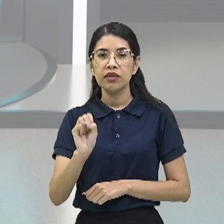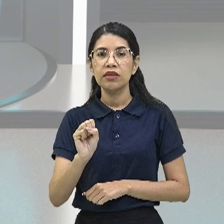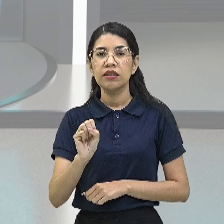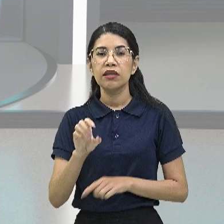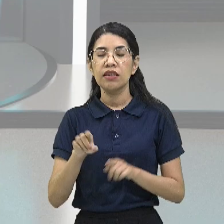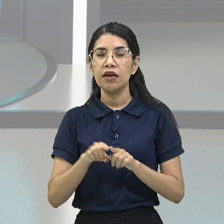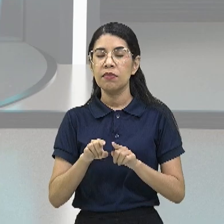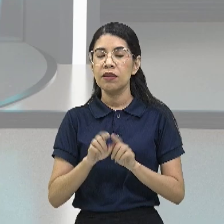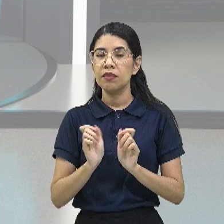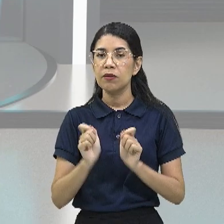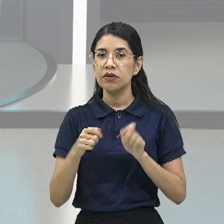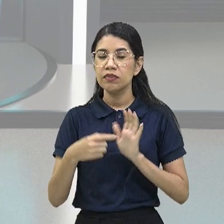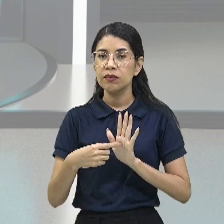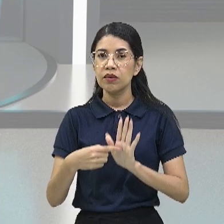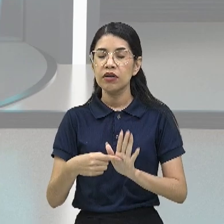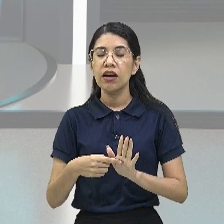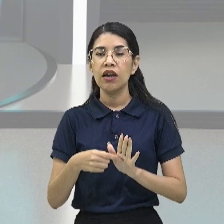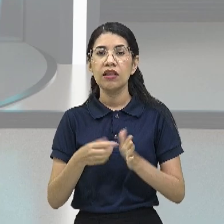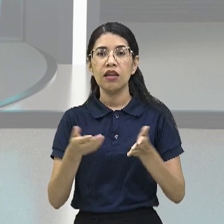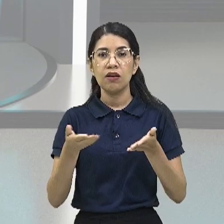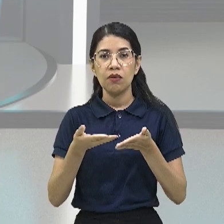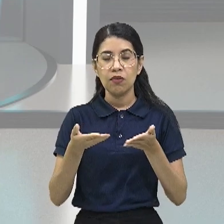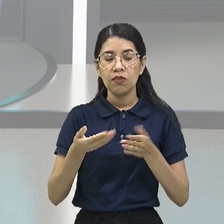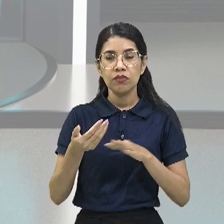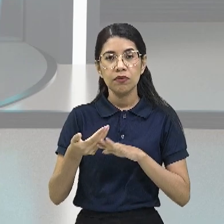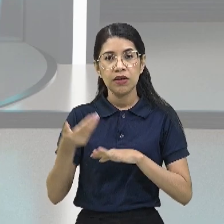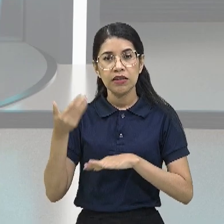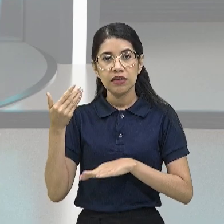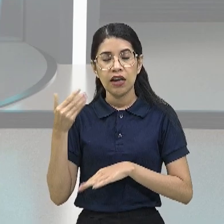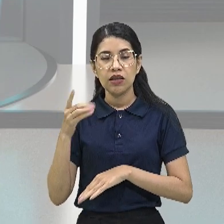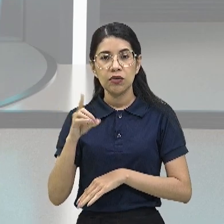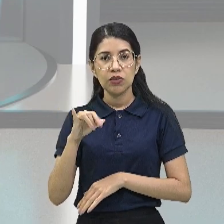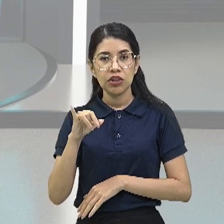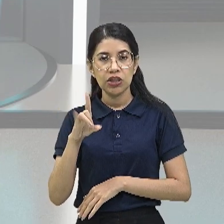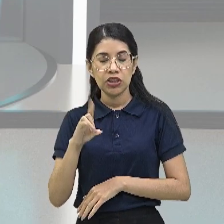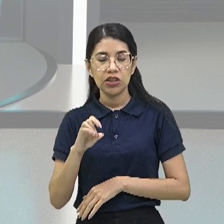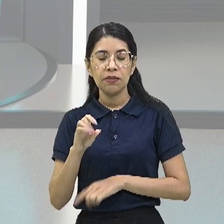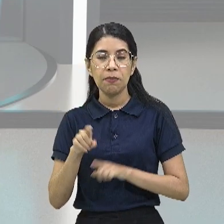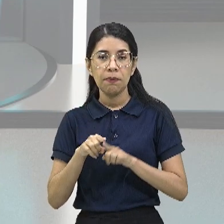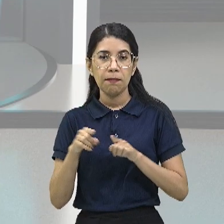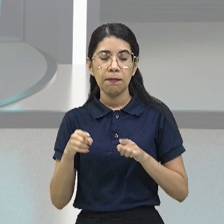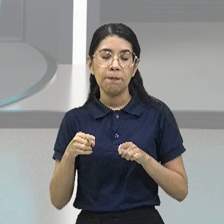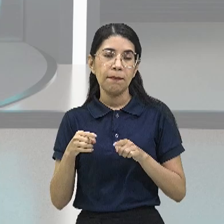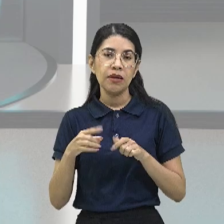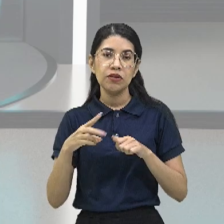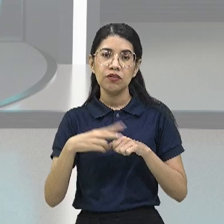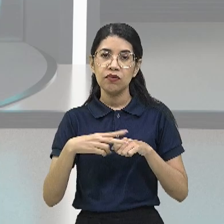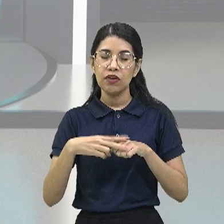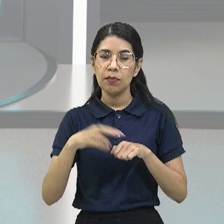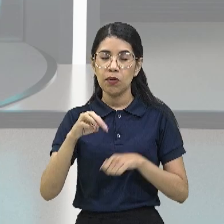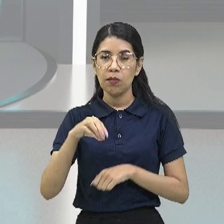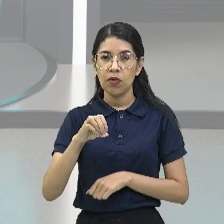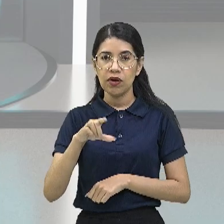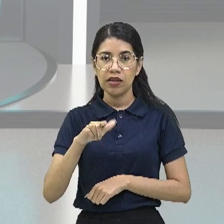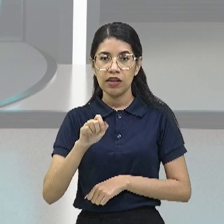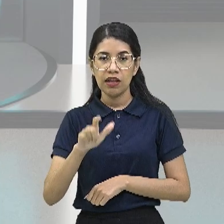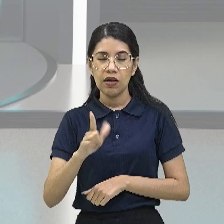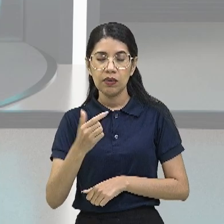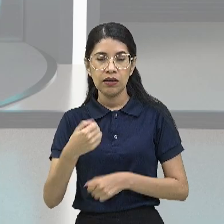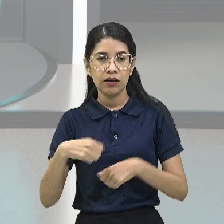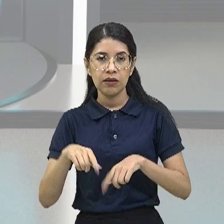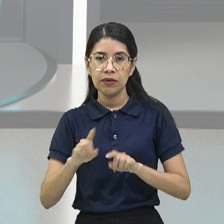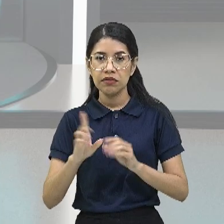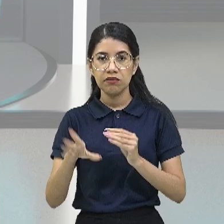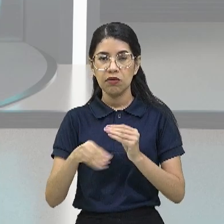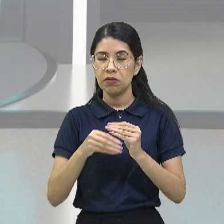certo? Para indicar o tempo presente, passado é did. Aqui não, o verbo modal, eles não precisam desses auxiliares, tá